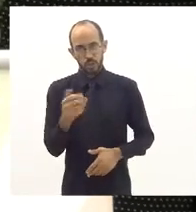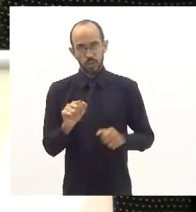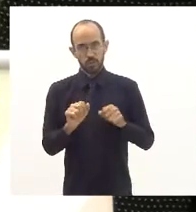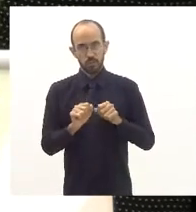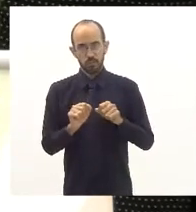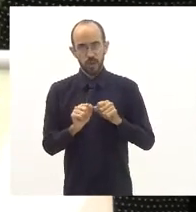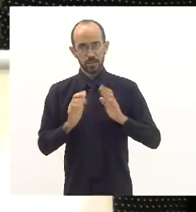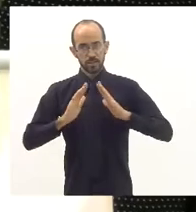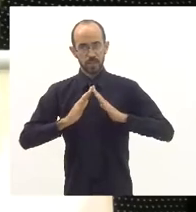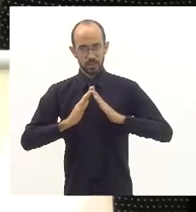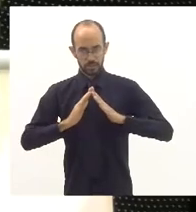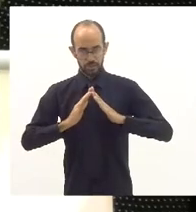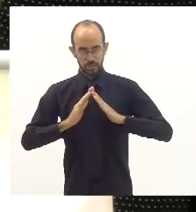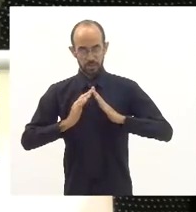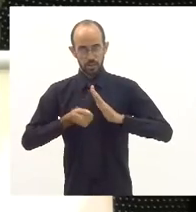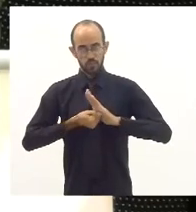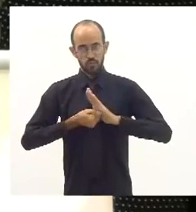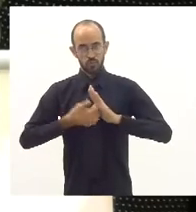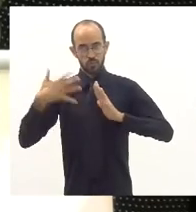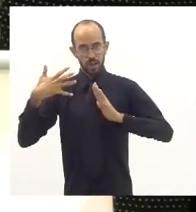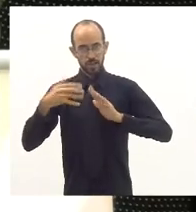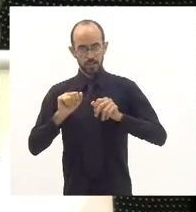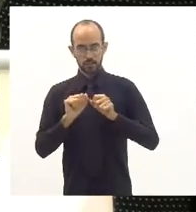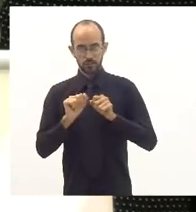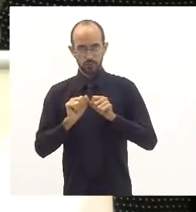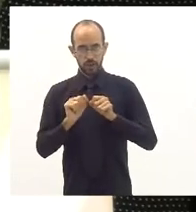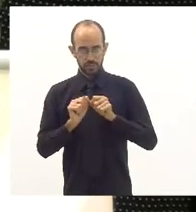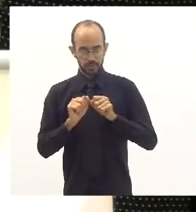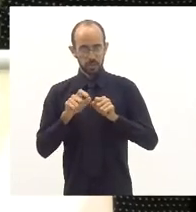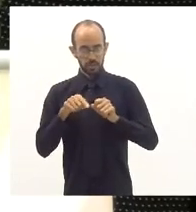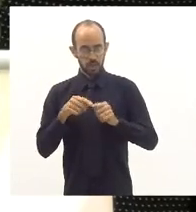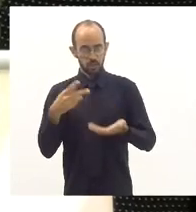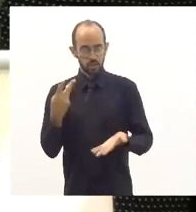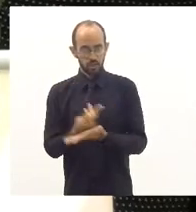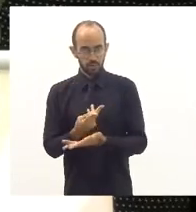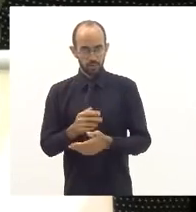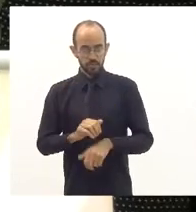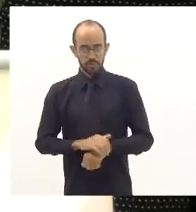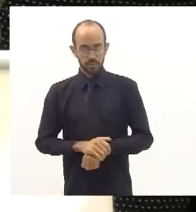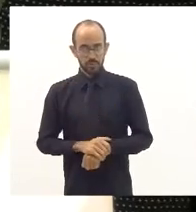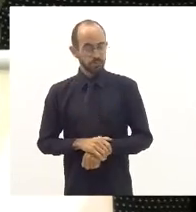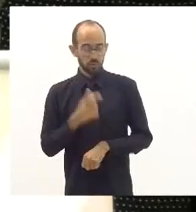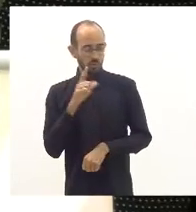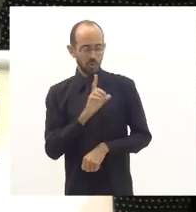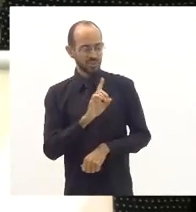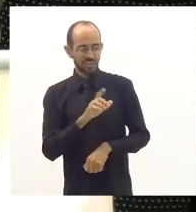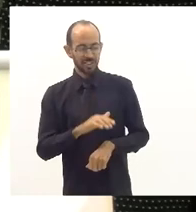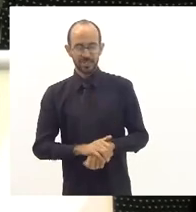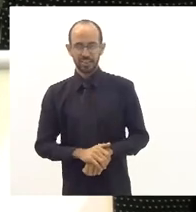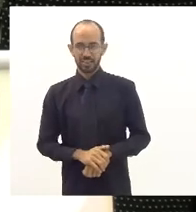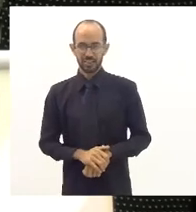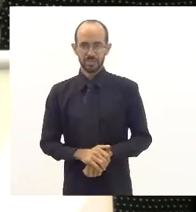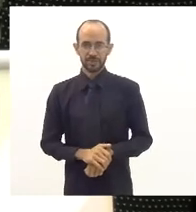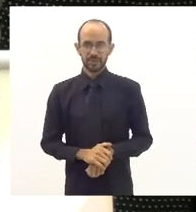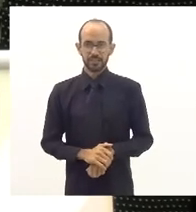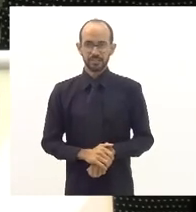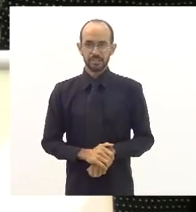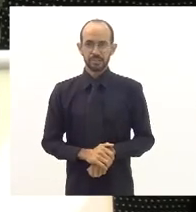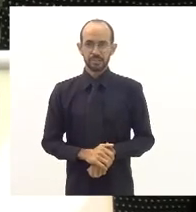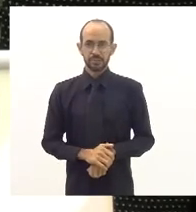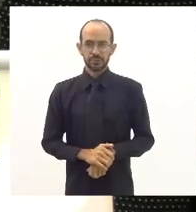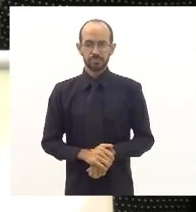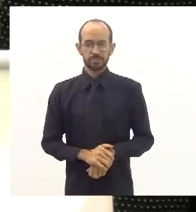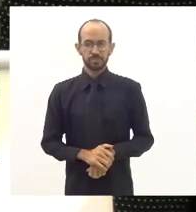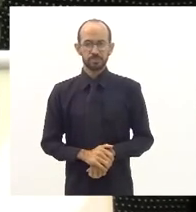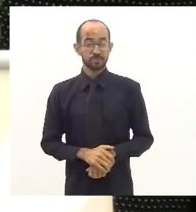inseminação caseira, que não são poucas, são muitas, que essa é a realidade do nosso país, essas não conseguem. Que nome se